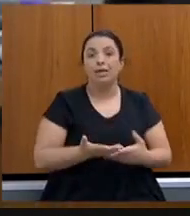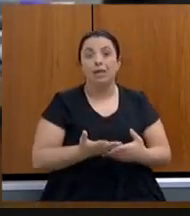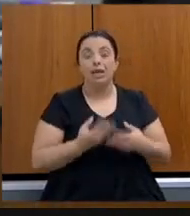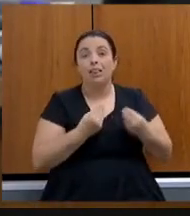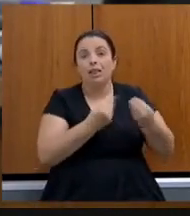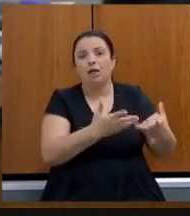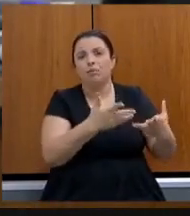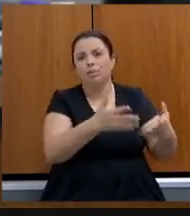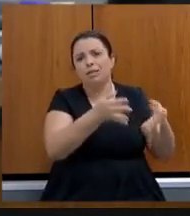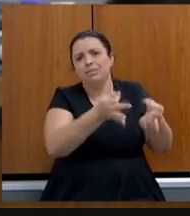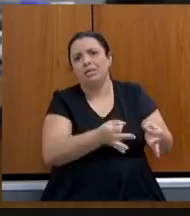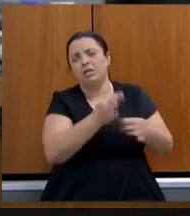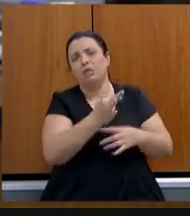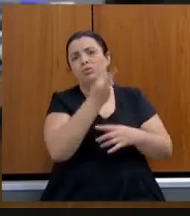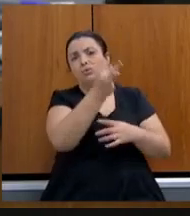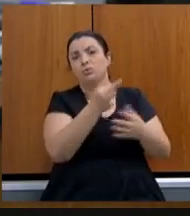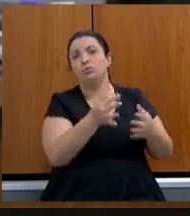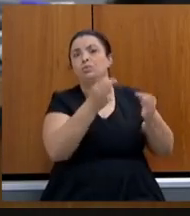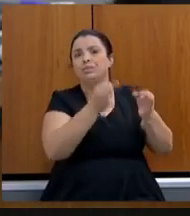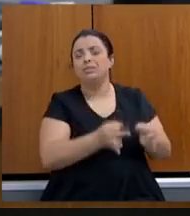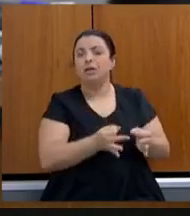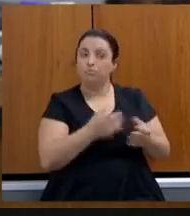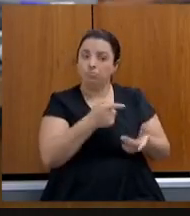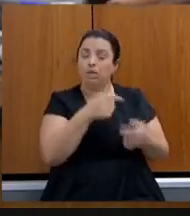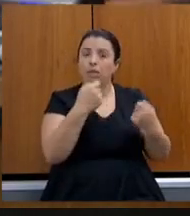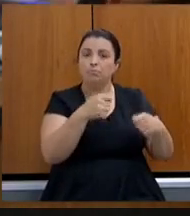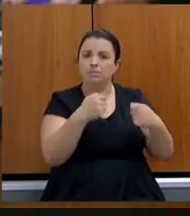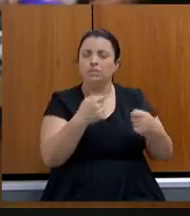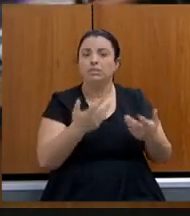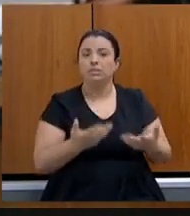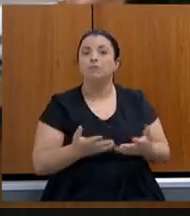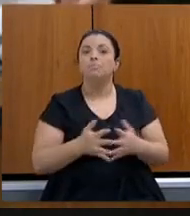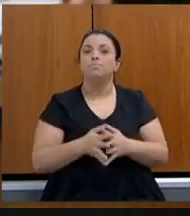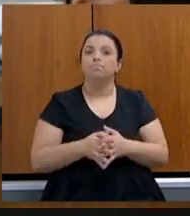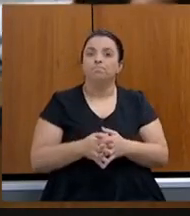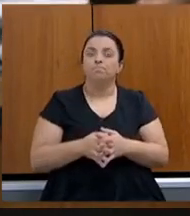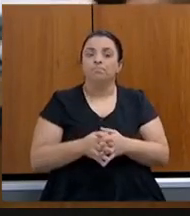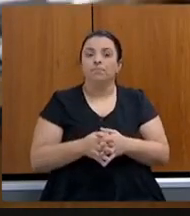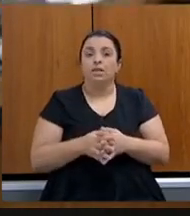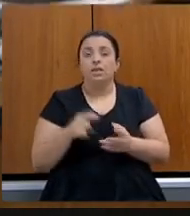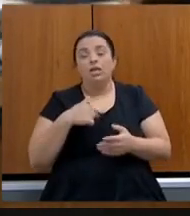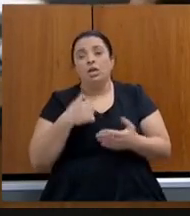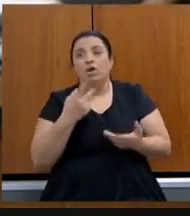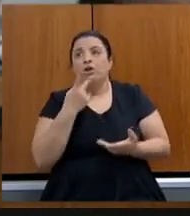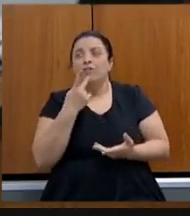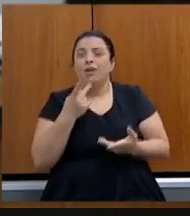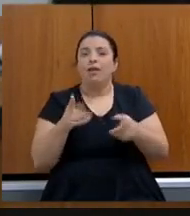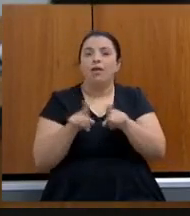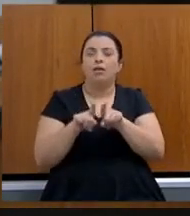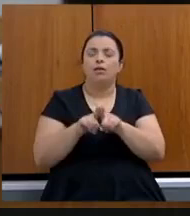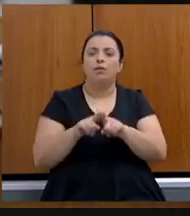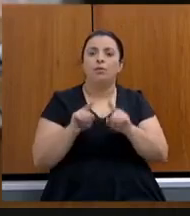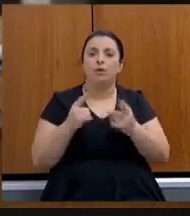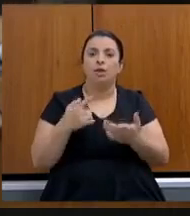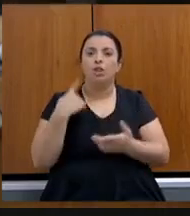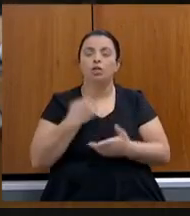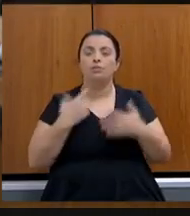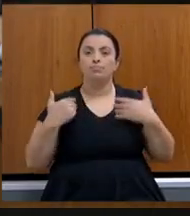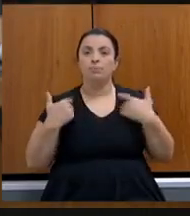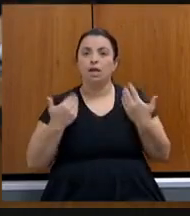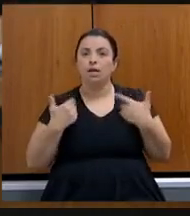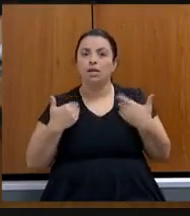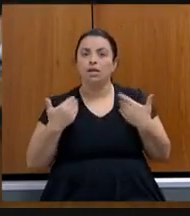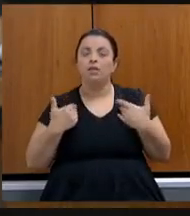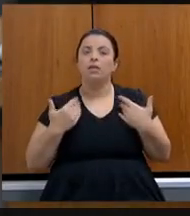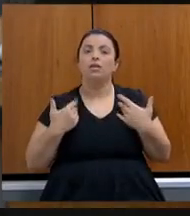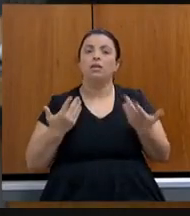futuro para ele e imediato que ele tem muita urgência né vou vou também destacar a Nossa Alegria